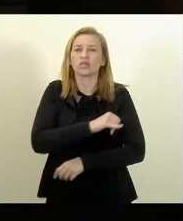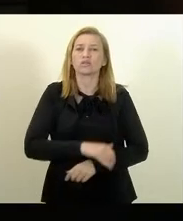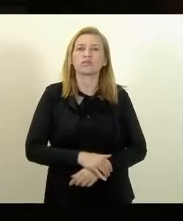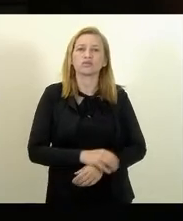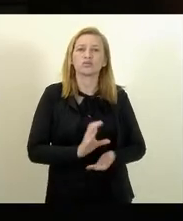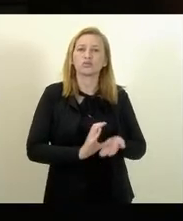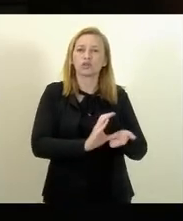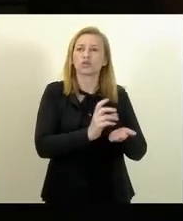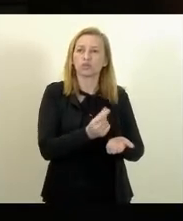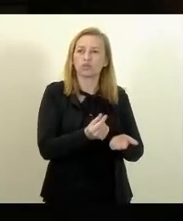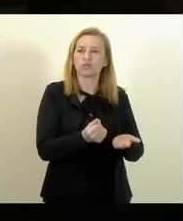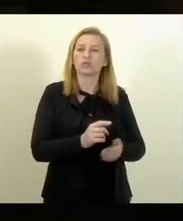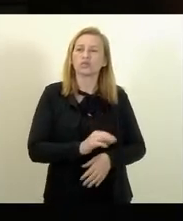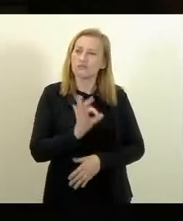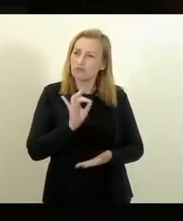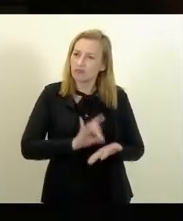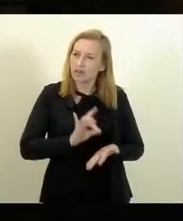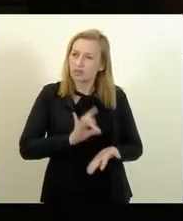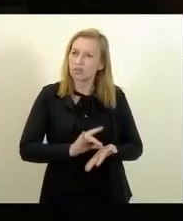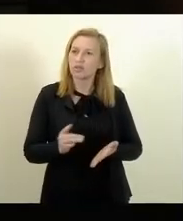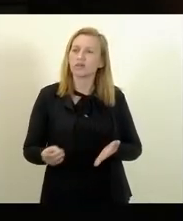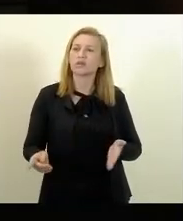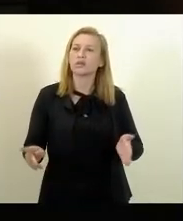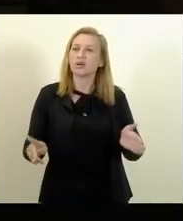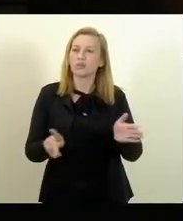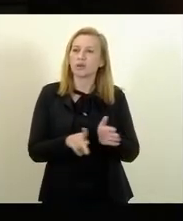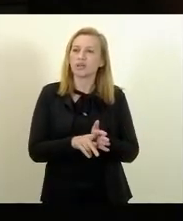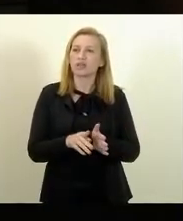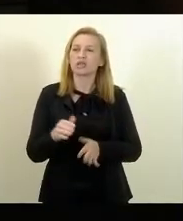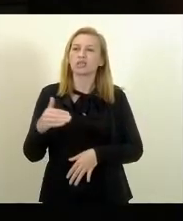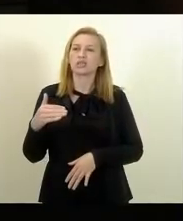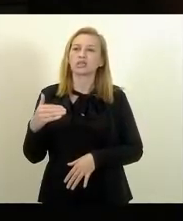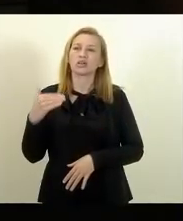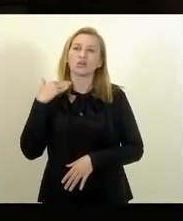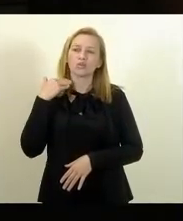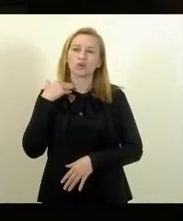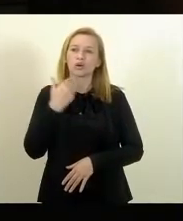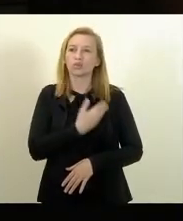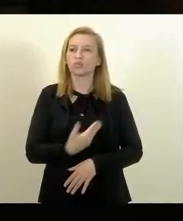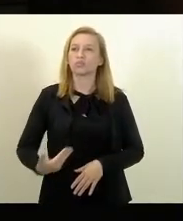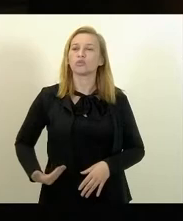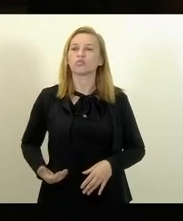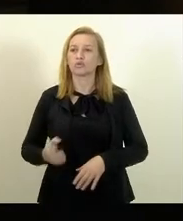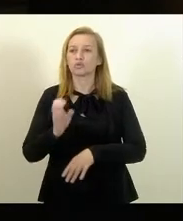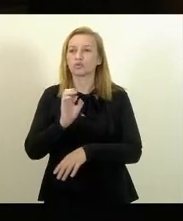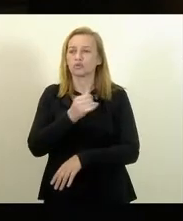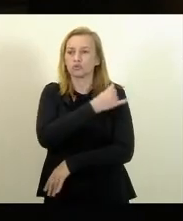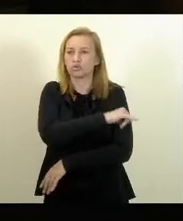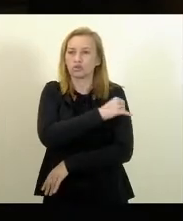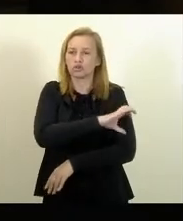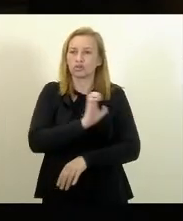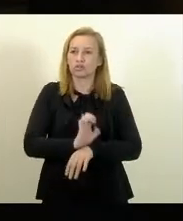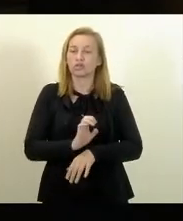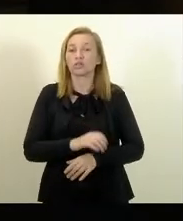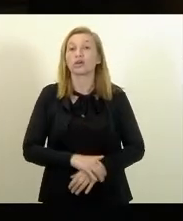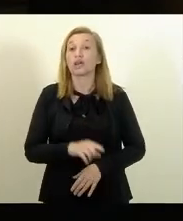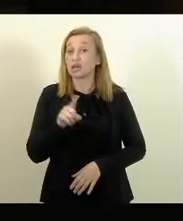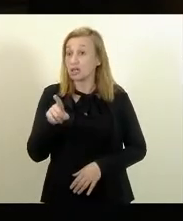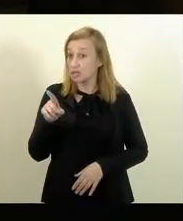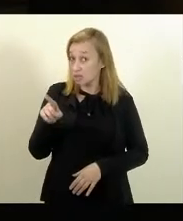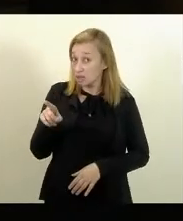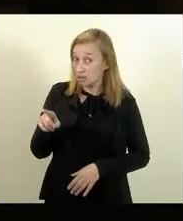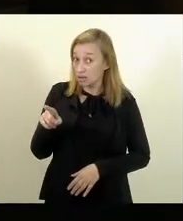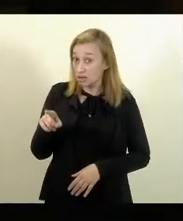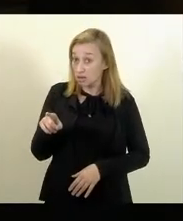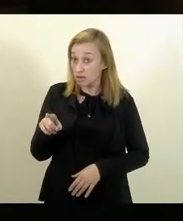recursos, que venha realmente para os cofres do Tesouro do Estado do Rio de Janeiro. É isto daí, mas para isto daí é